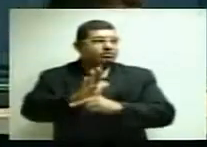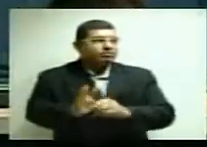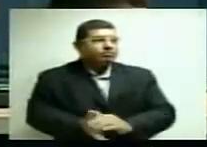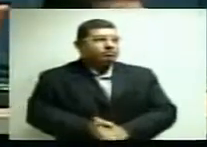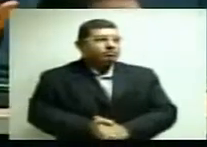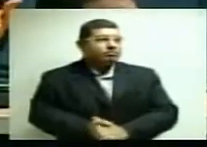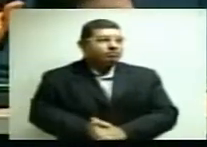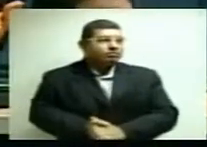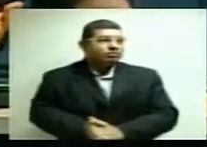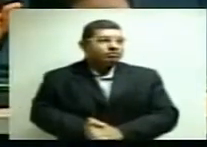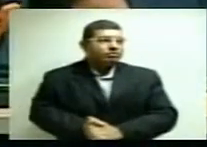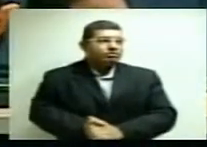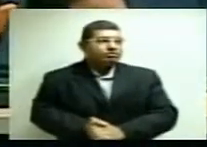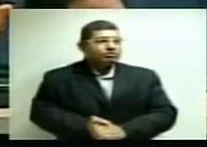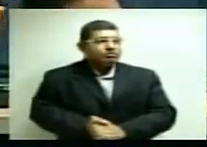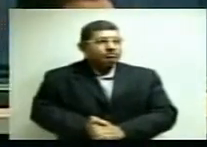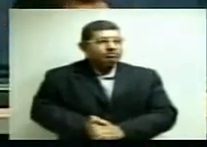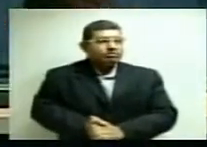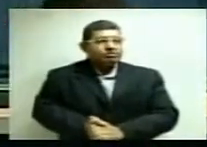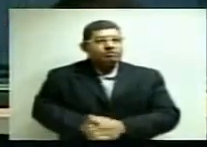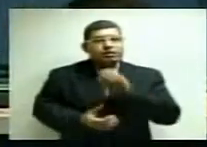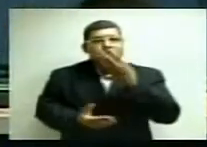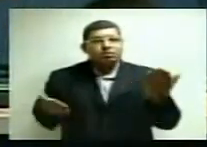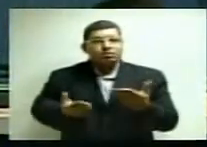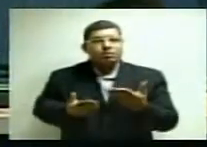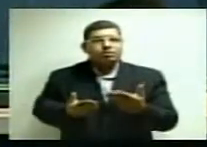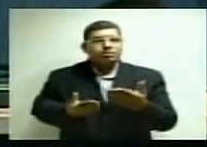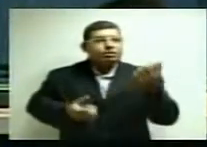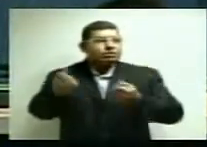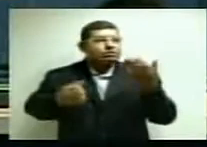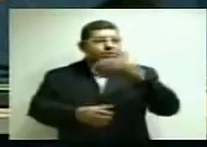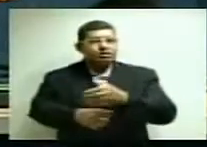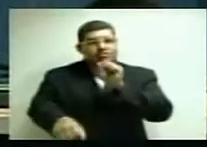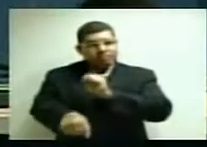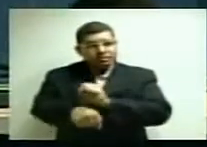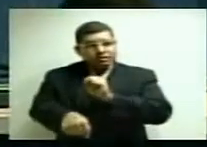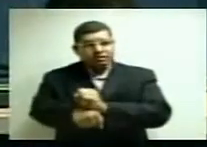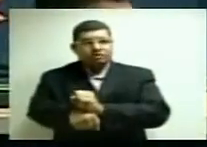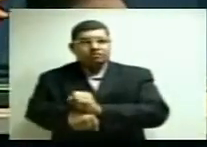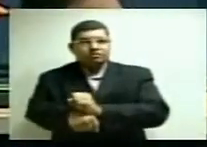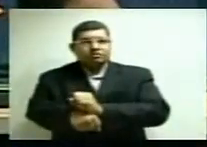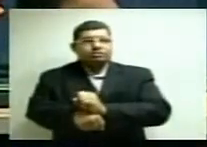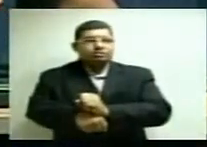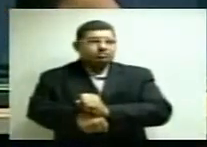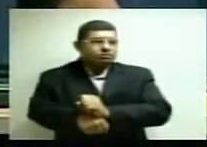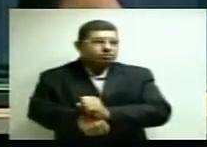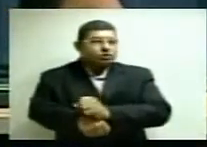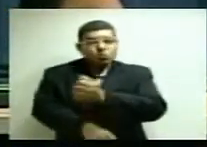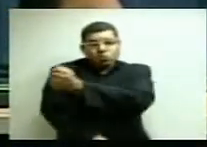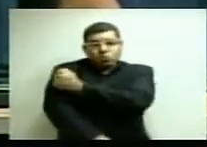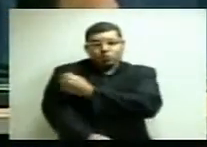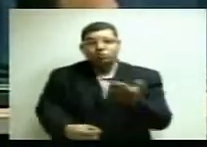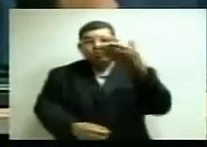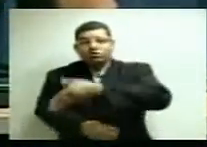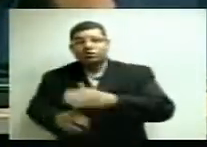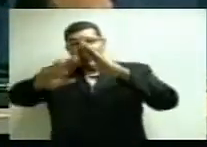o corpo para. E quando o trânsito para a economia. O aluno não chega